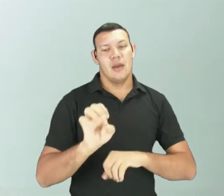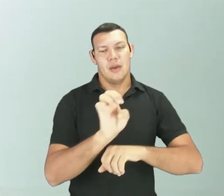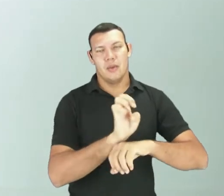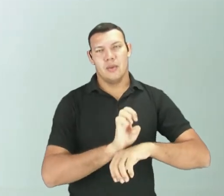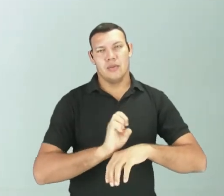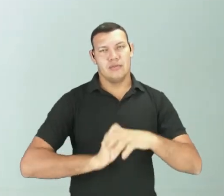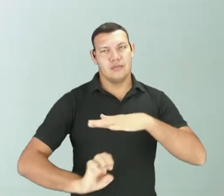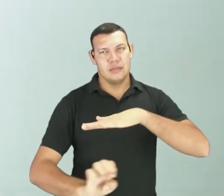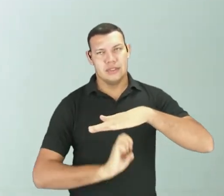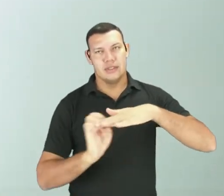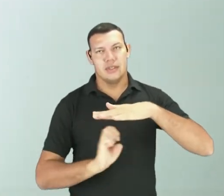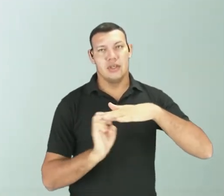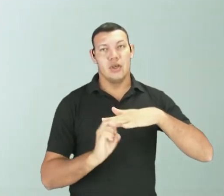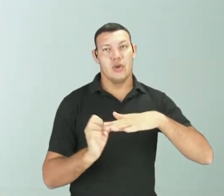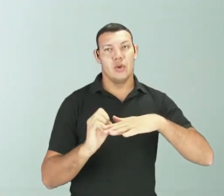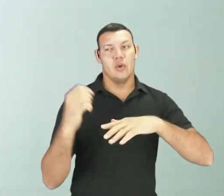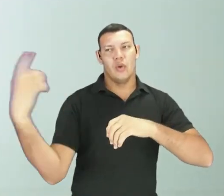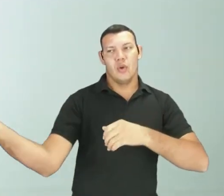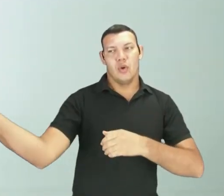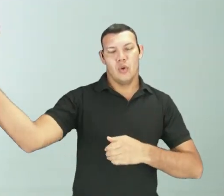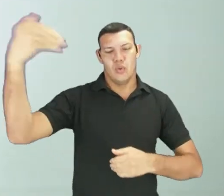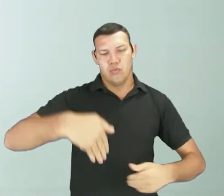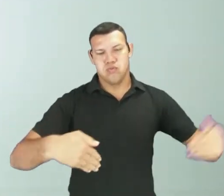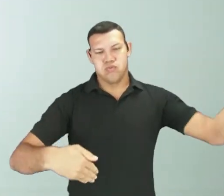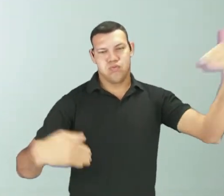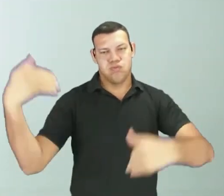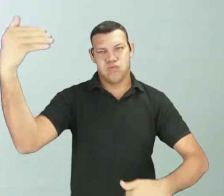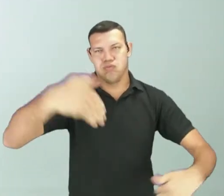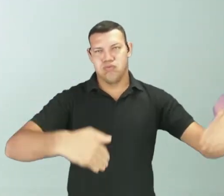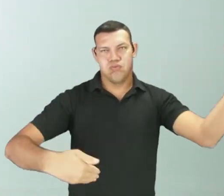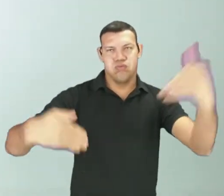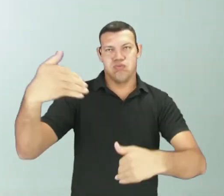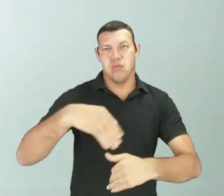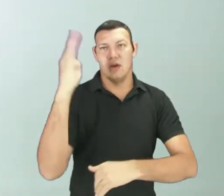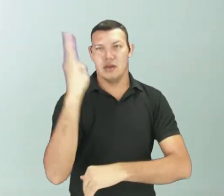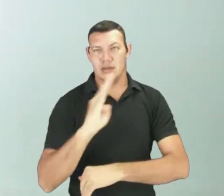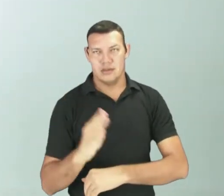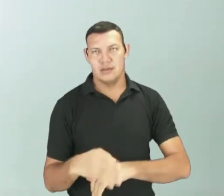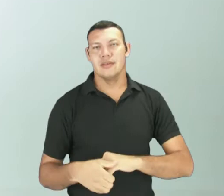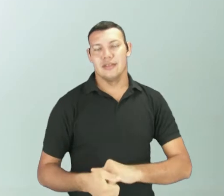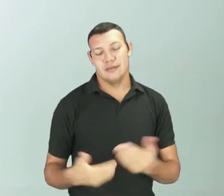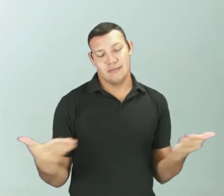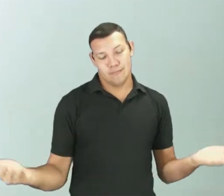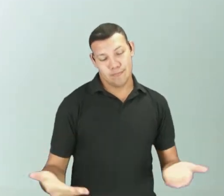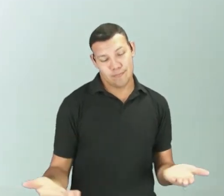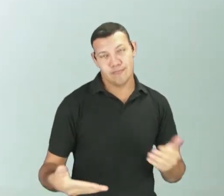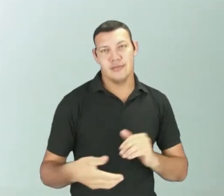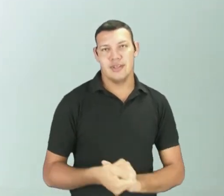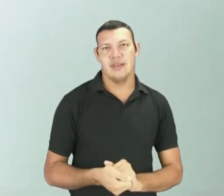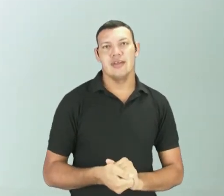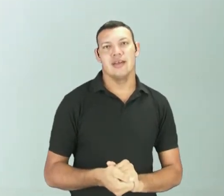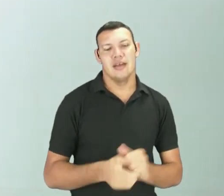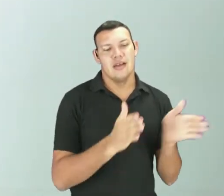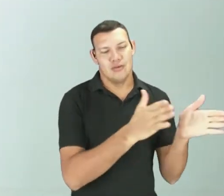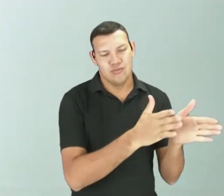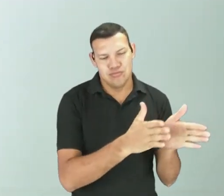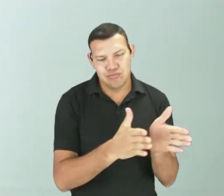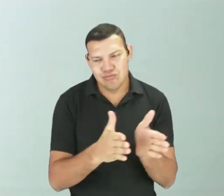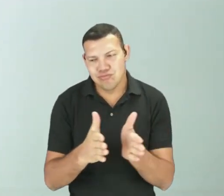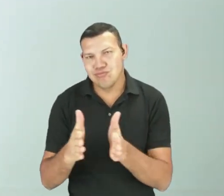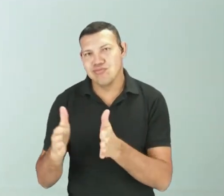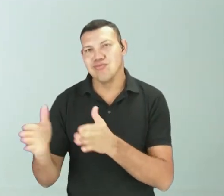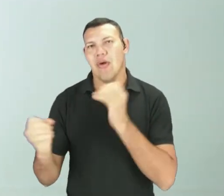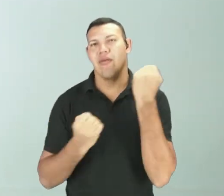Então, o Brasil, para ele se tornar esse país que hoje tem essas indústrias, que possui fábricas, ele precisou passar por todo esse processo